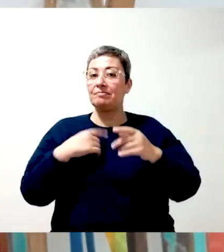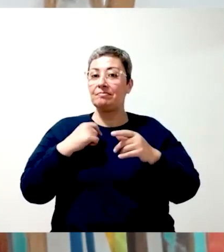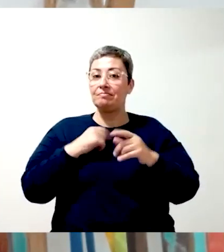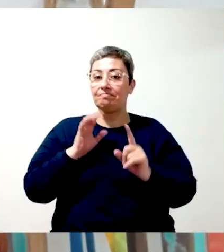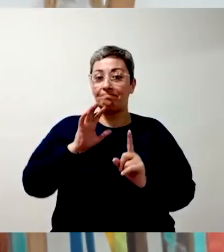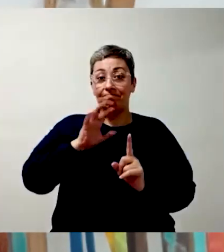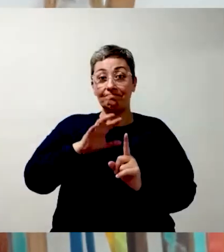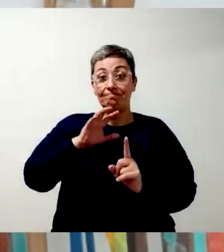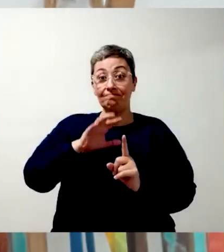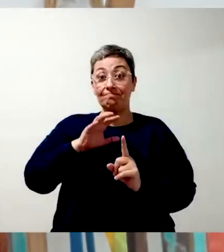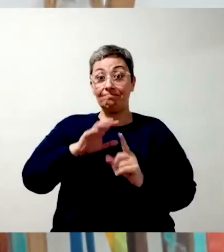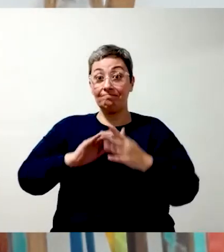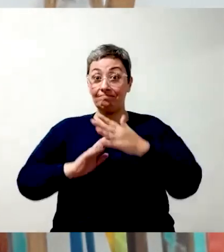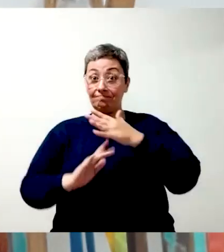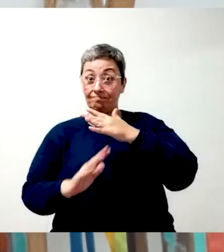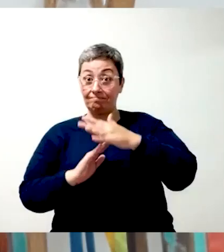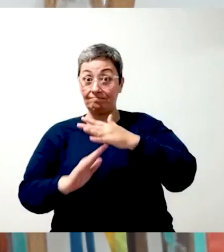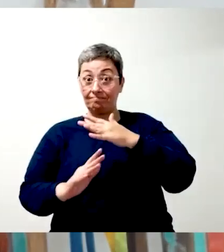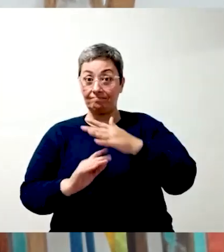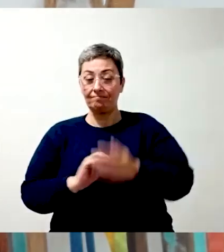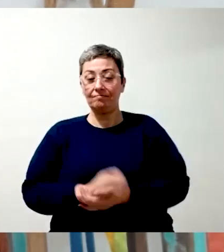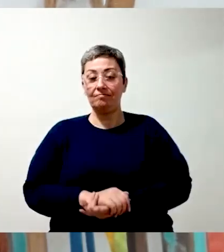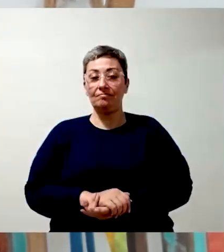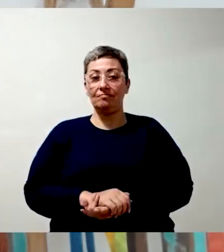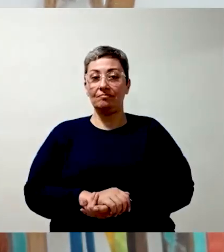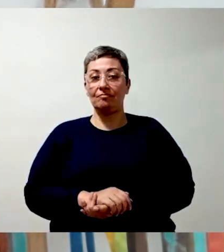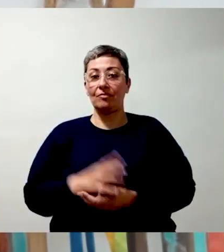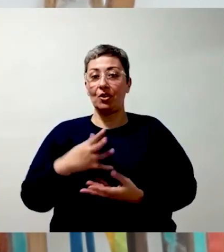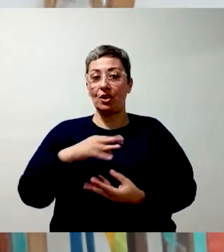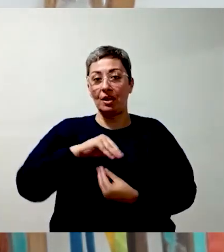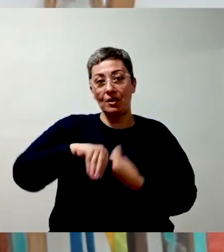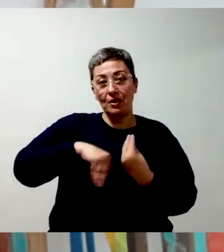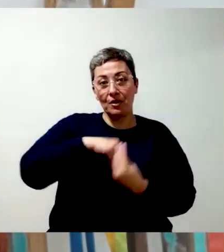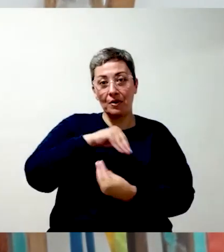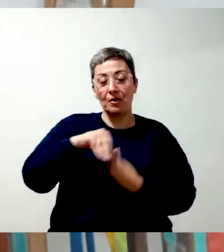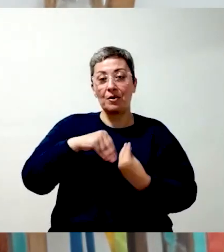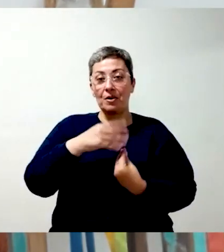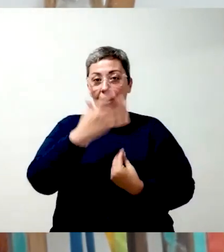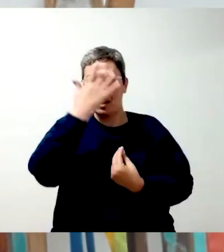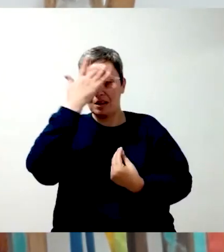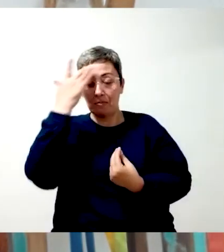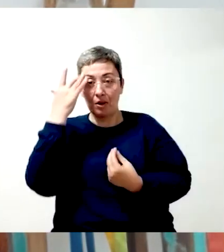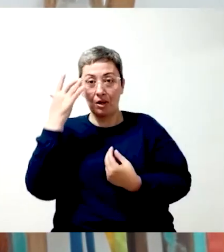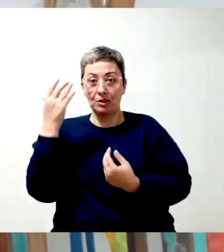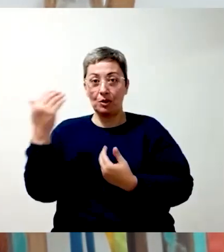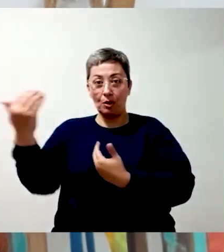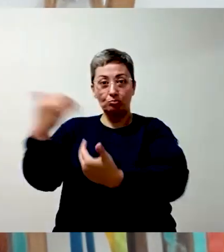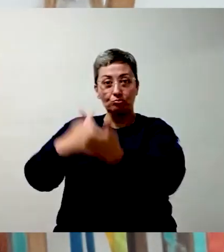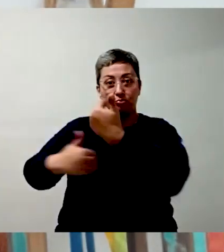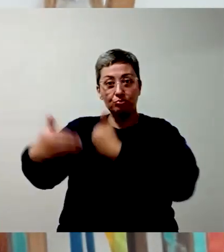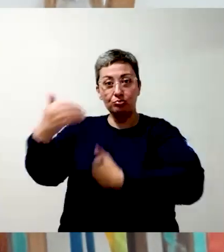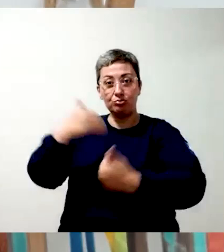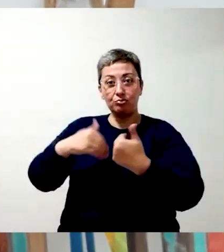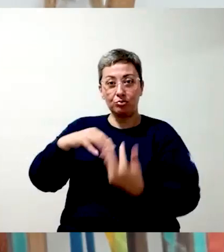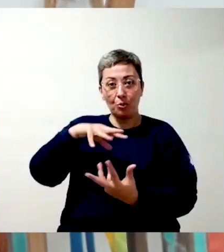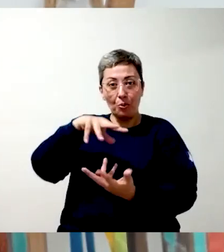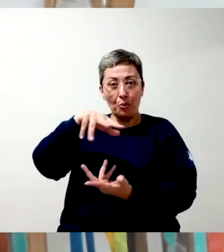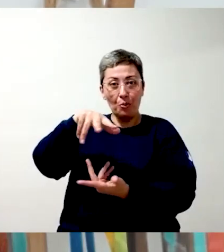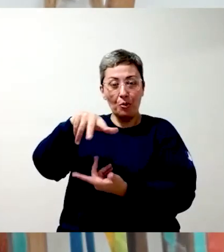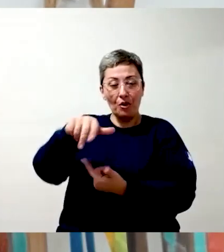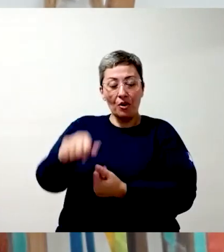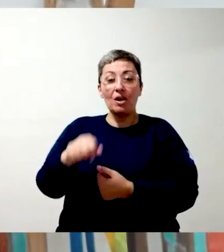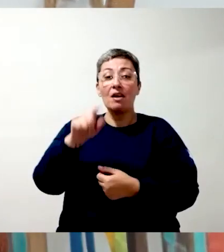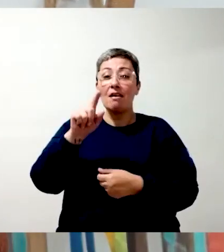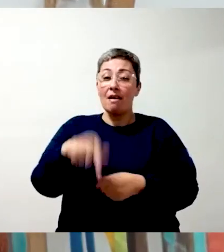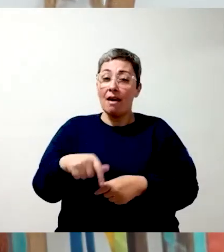a influência dos imigrantes. A mistura de pessoas vindas de todas as partes do